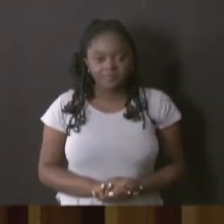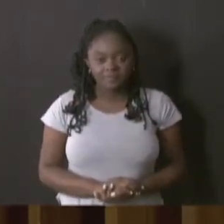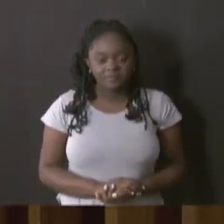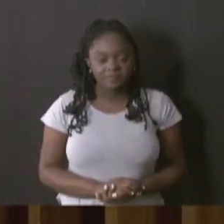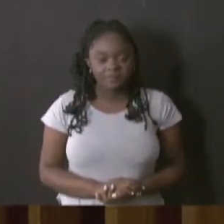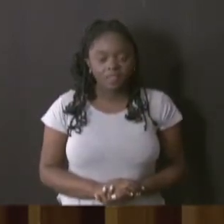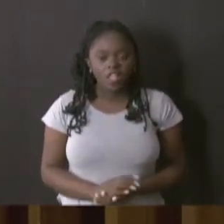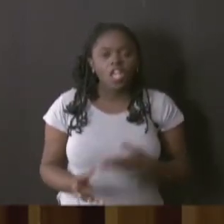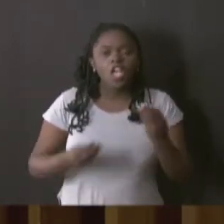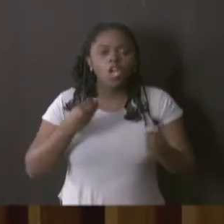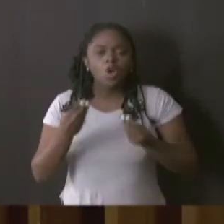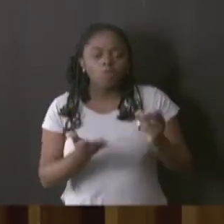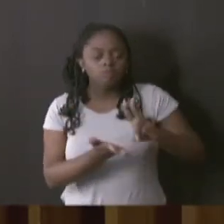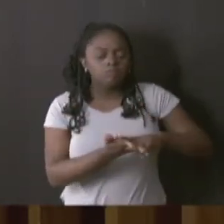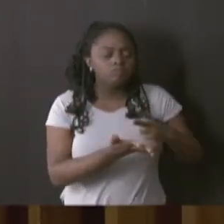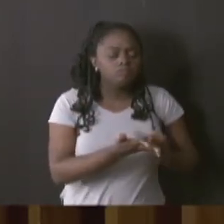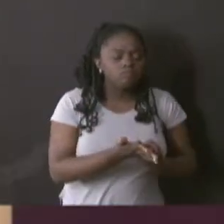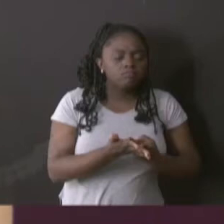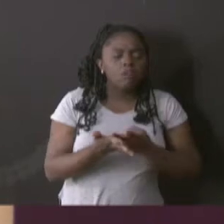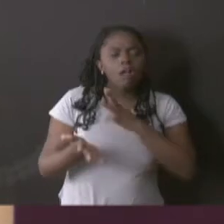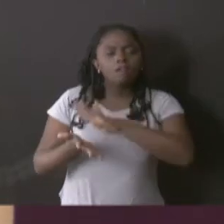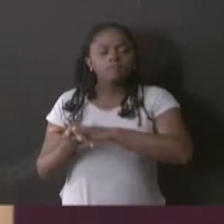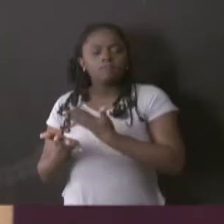é tradução ou é interpretação?